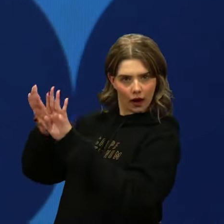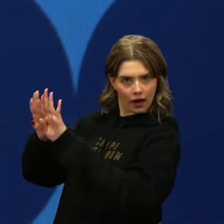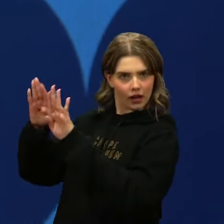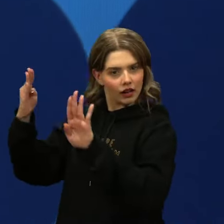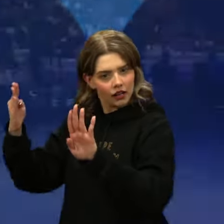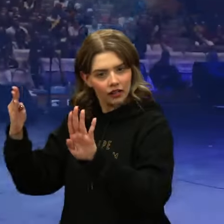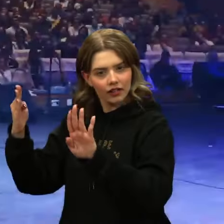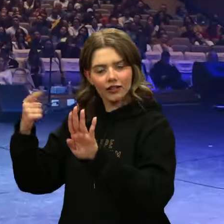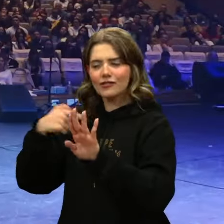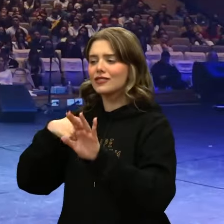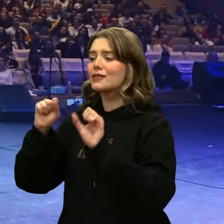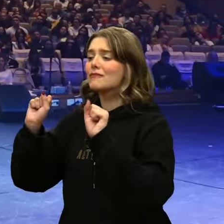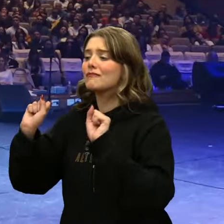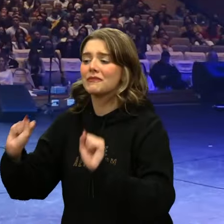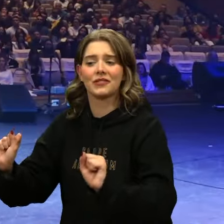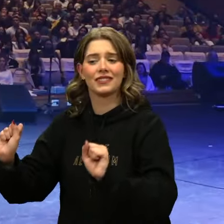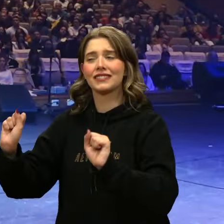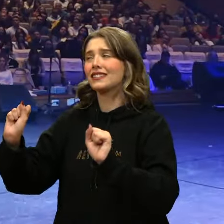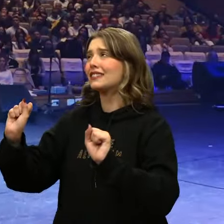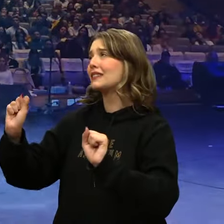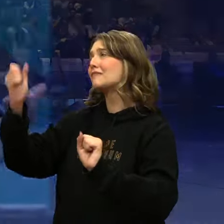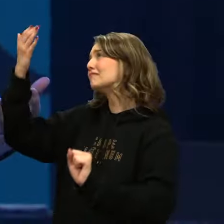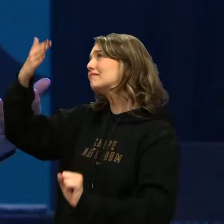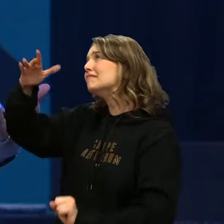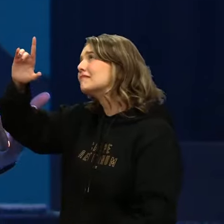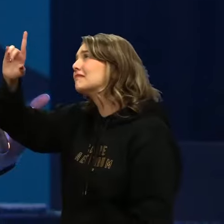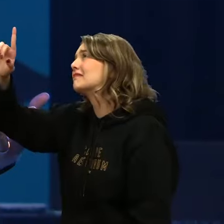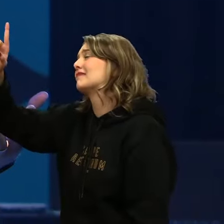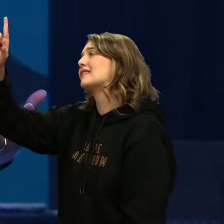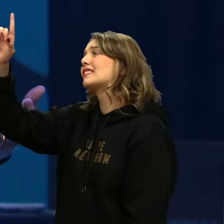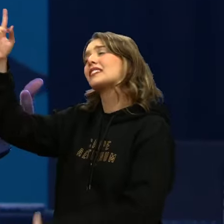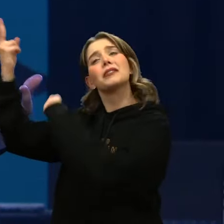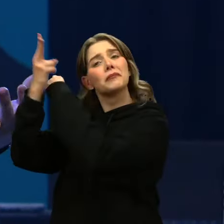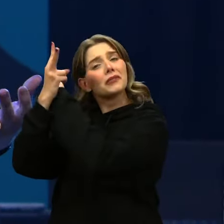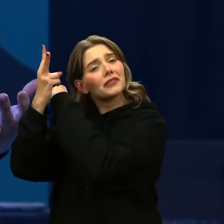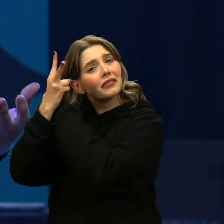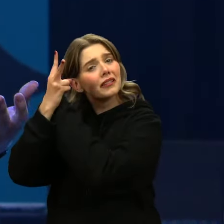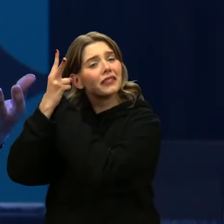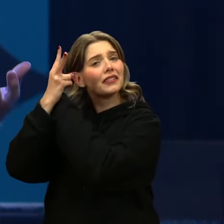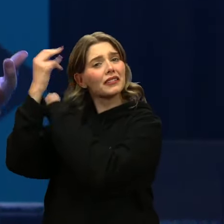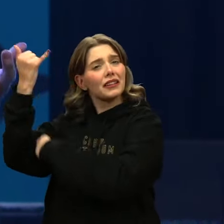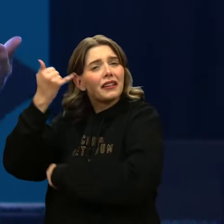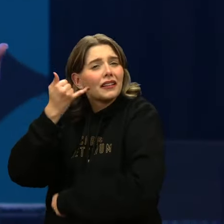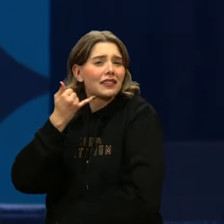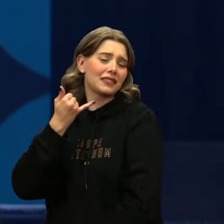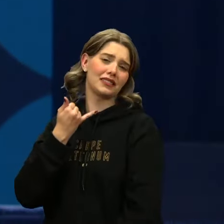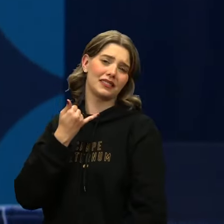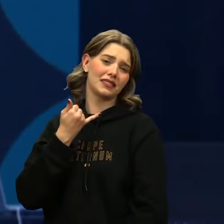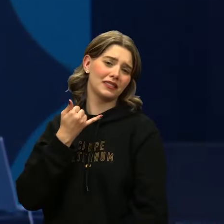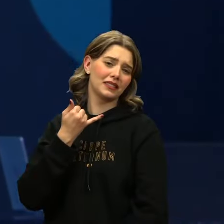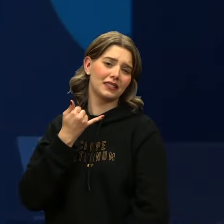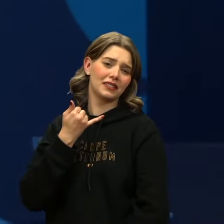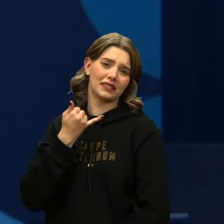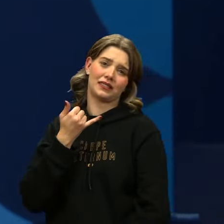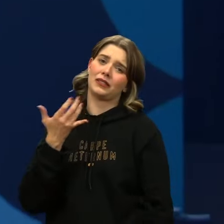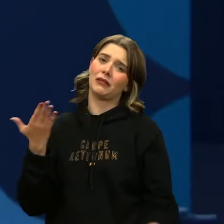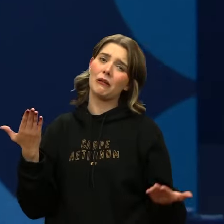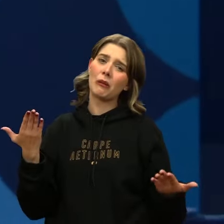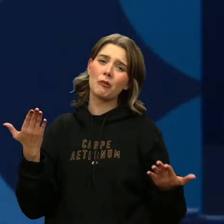todo acesso à presença de um Pai que ouve, de um Pai que guarda, de um Pai que cuida. E isso é